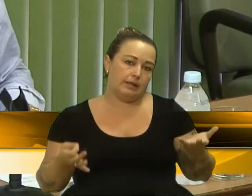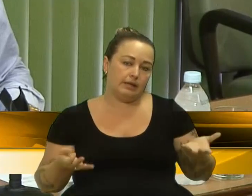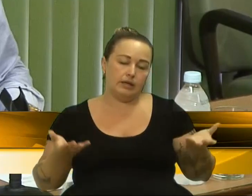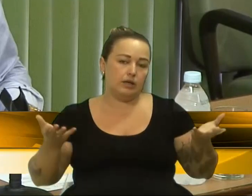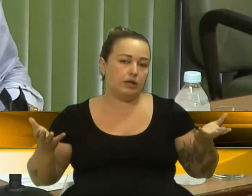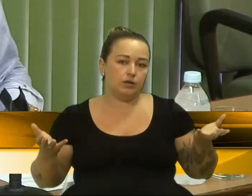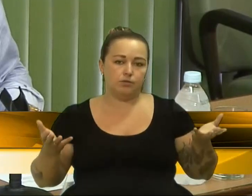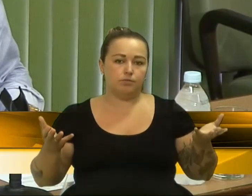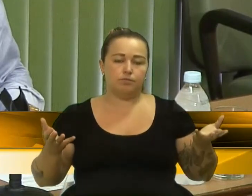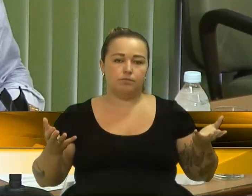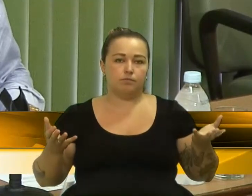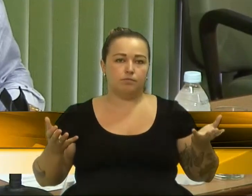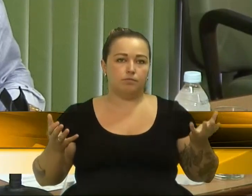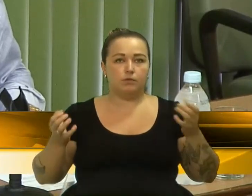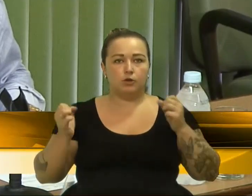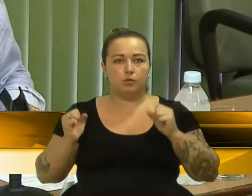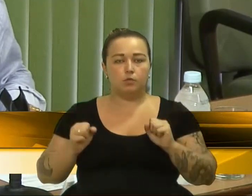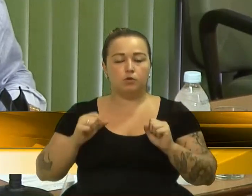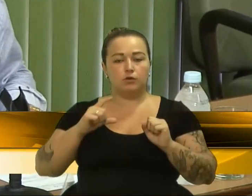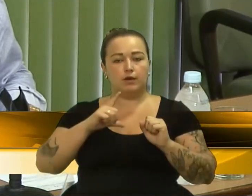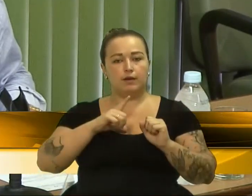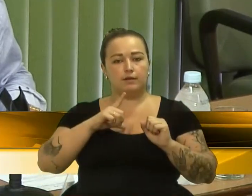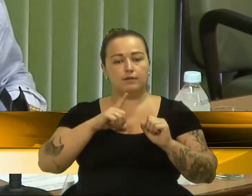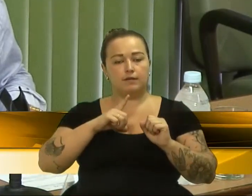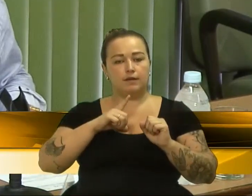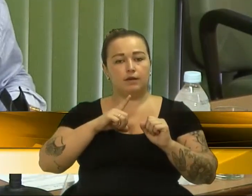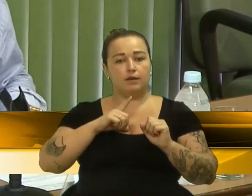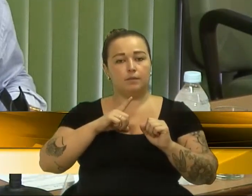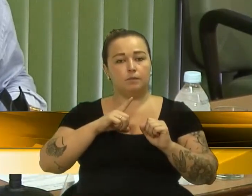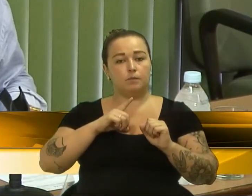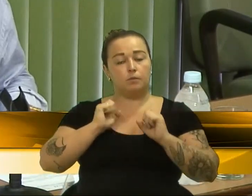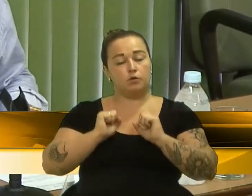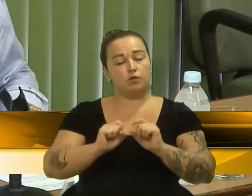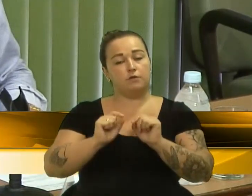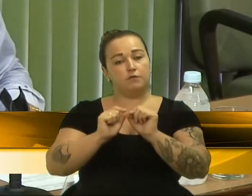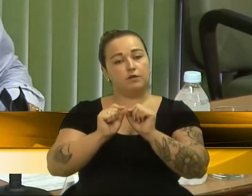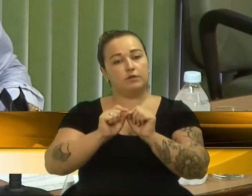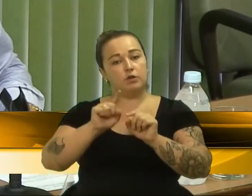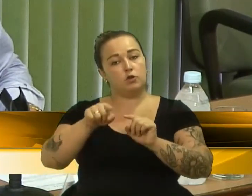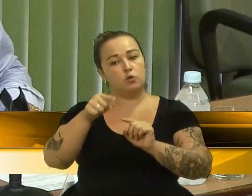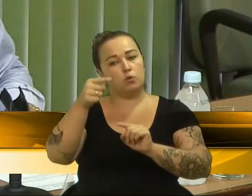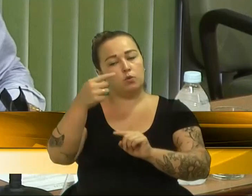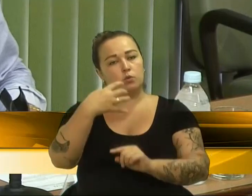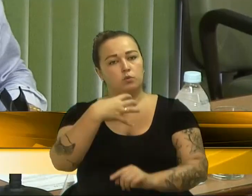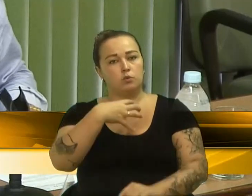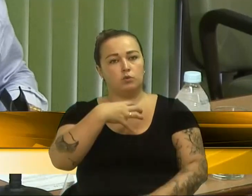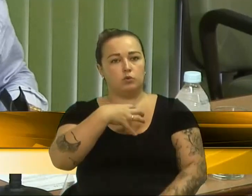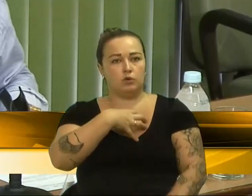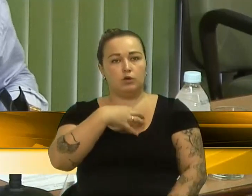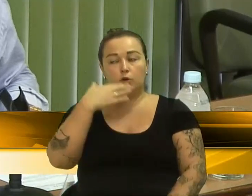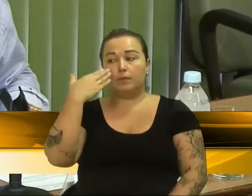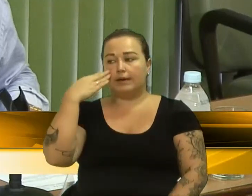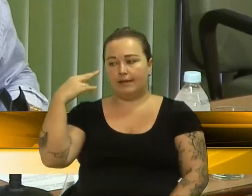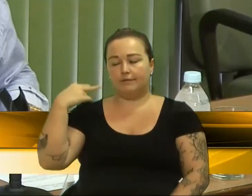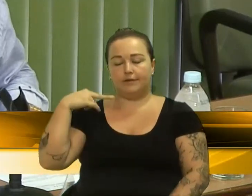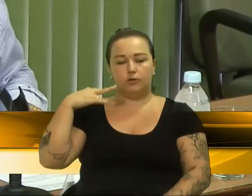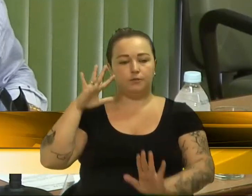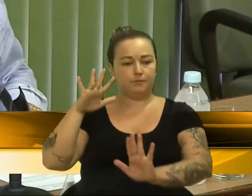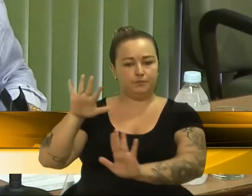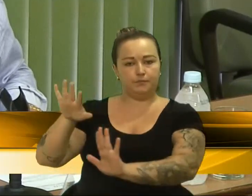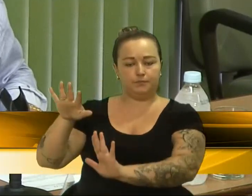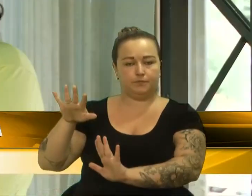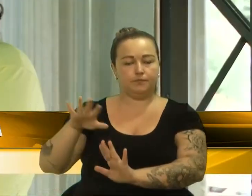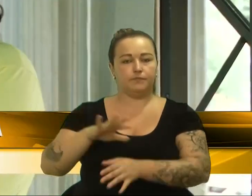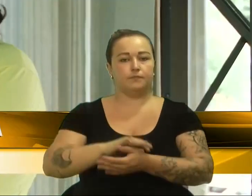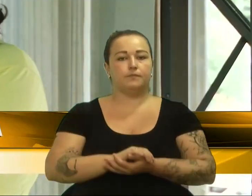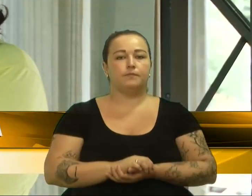ser conduzidas para não estar criando mais... Obrigada, vereador. Né? Foi nesse sentido,